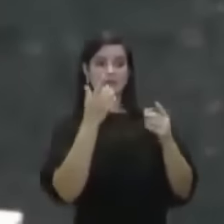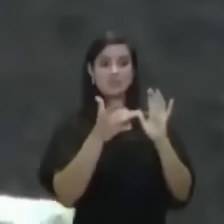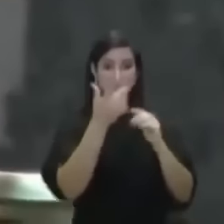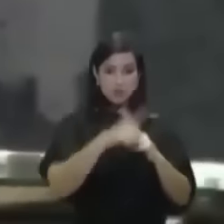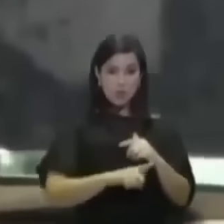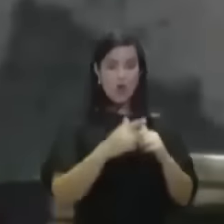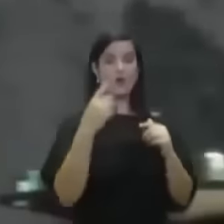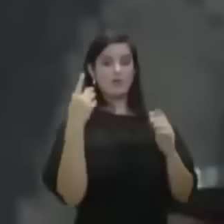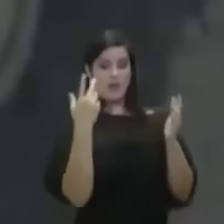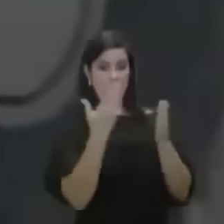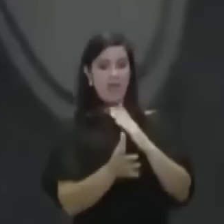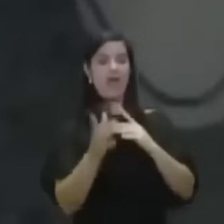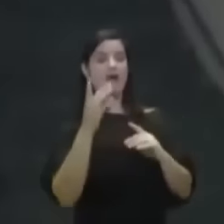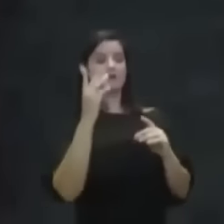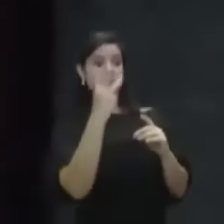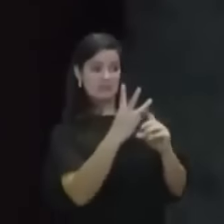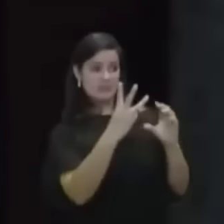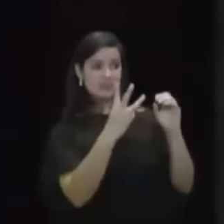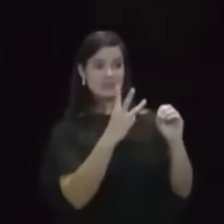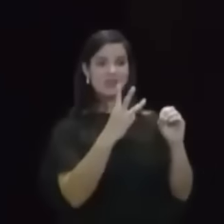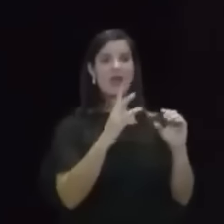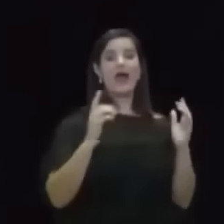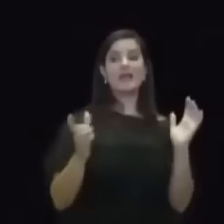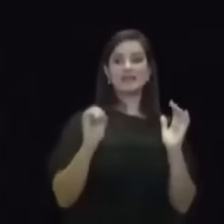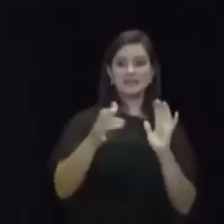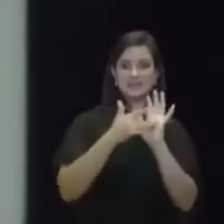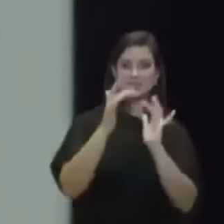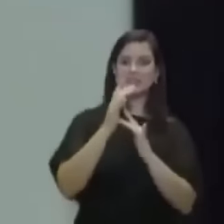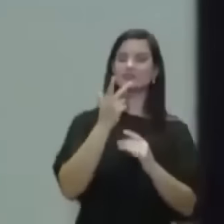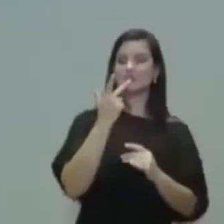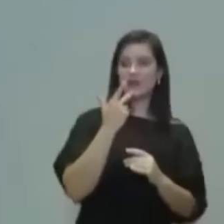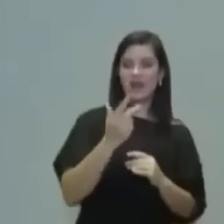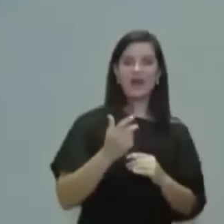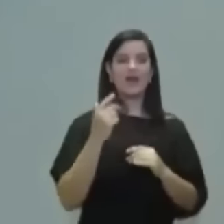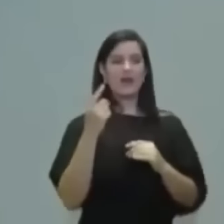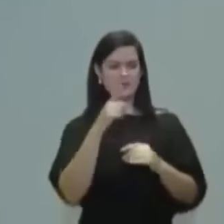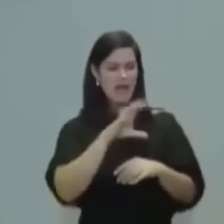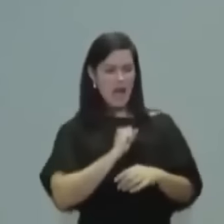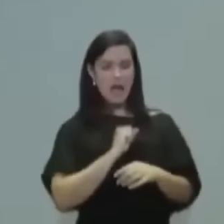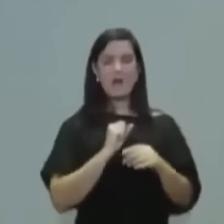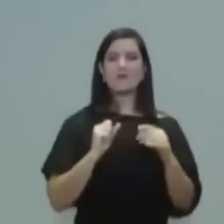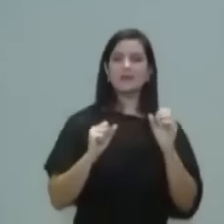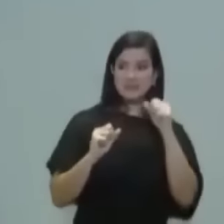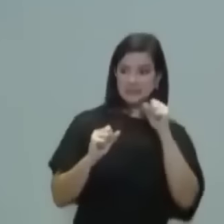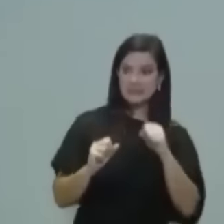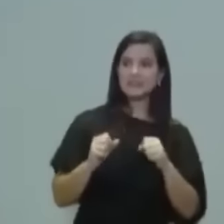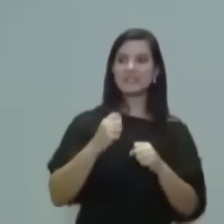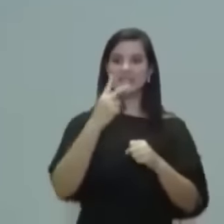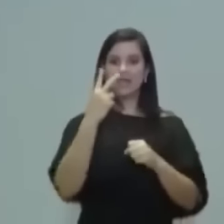Aí Jesus pergunta: tu me amas? Sim, Senhor, 3-1, Pedro. Segunda vez: tu me amas? Sim, Senhor, 3-2,